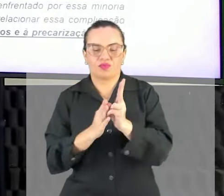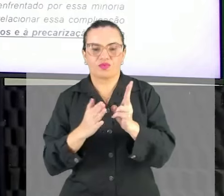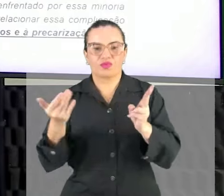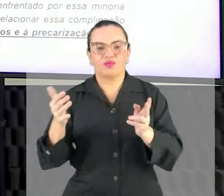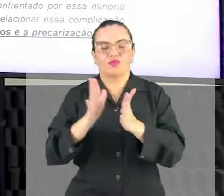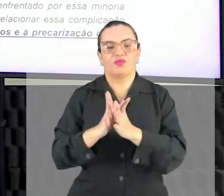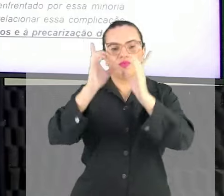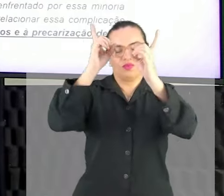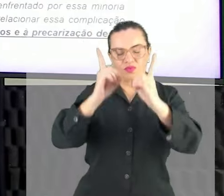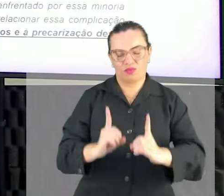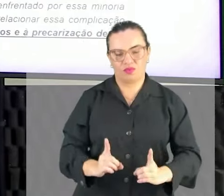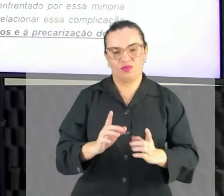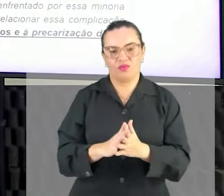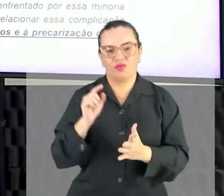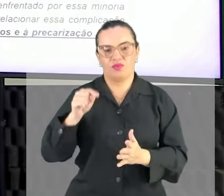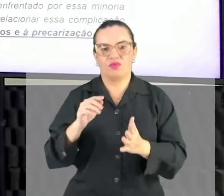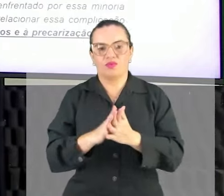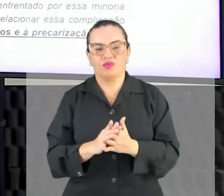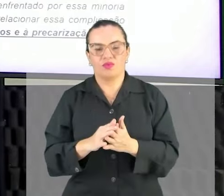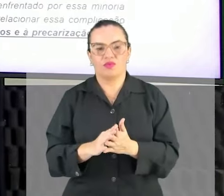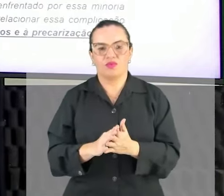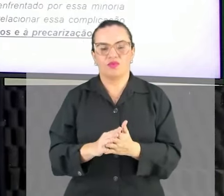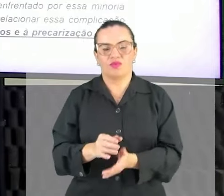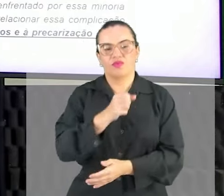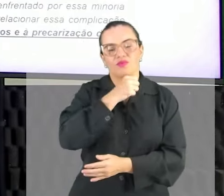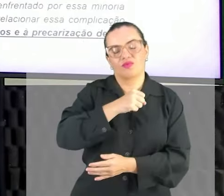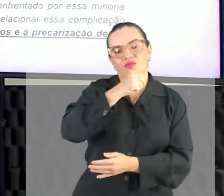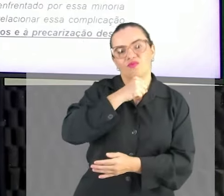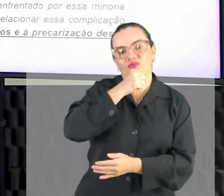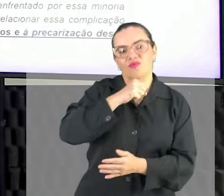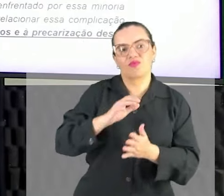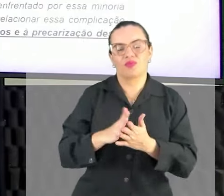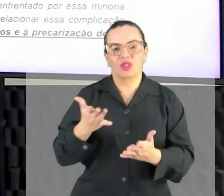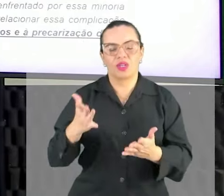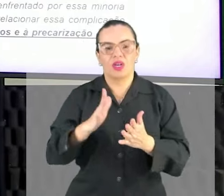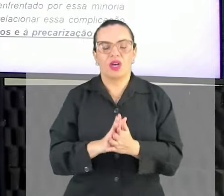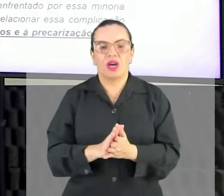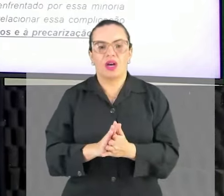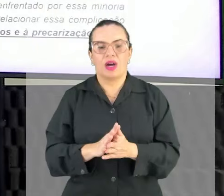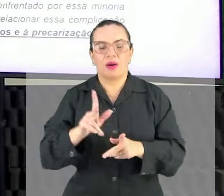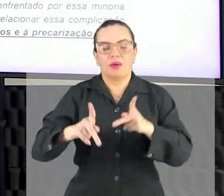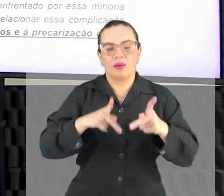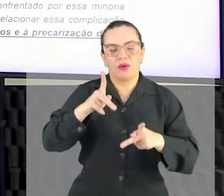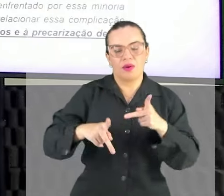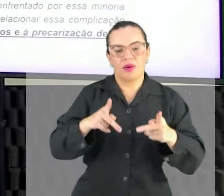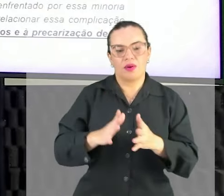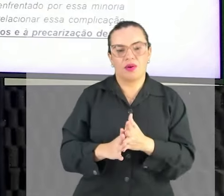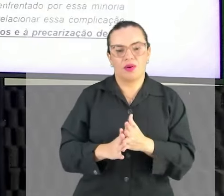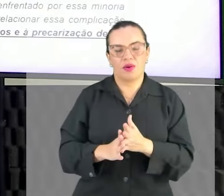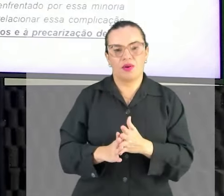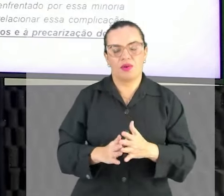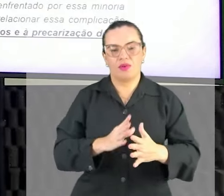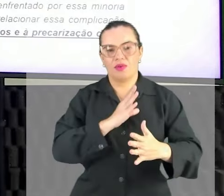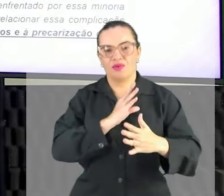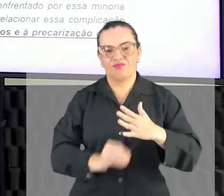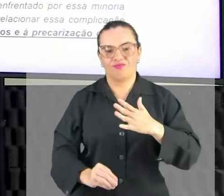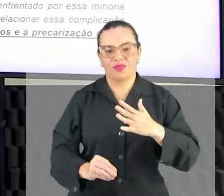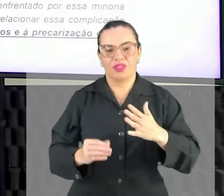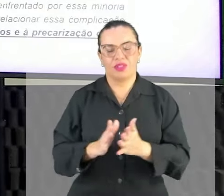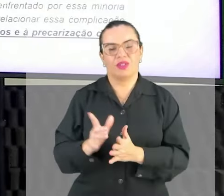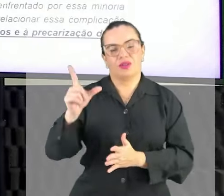com deficiência, idosos, a população refugiada, são exemplos de minorias sociais. E não é à